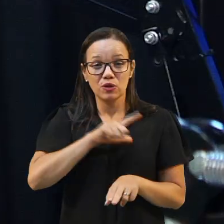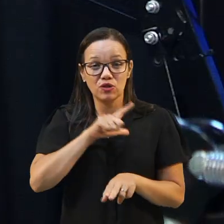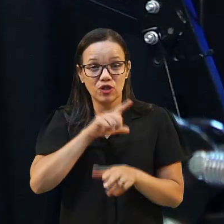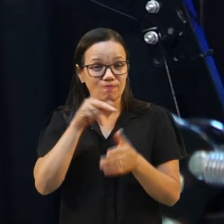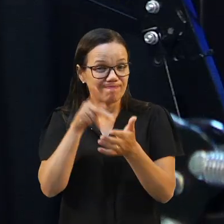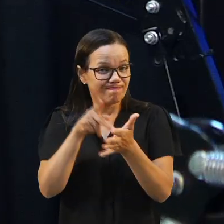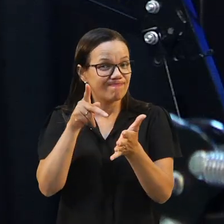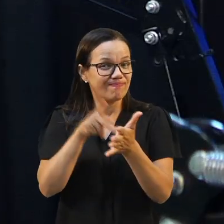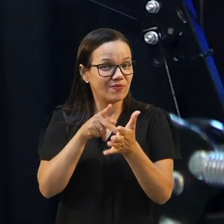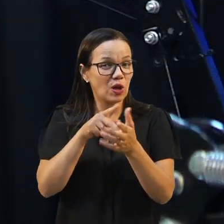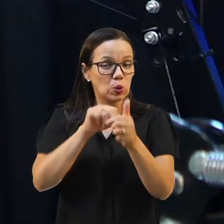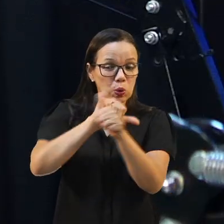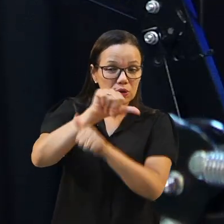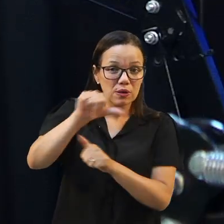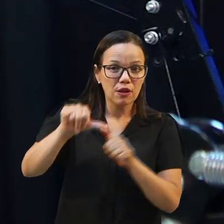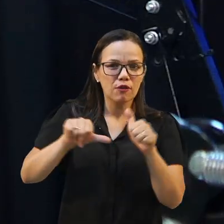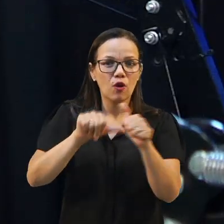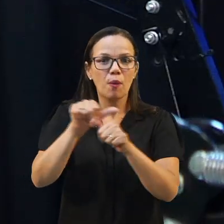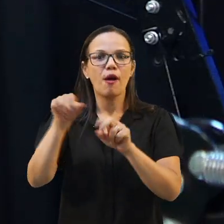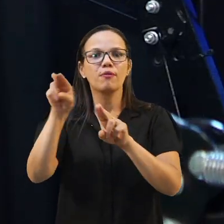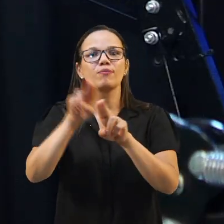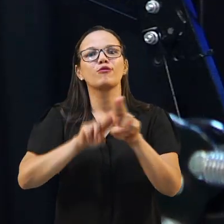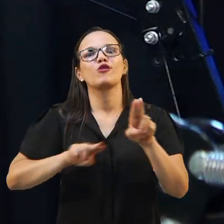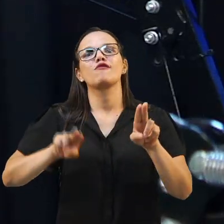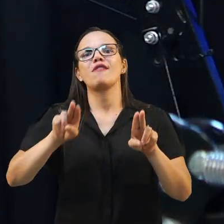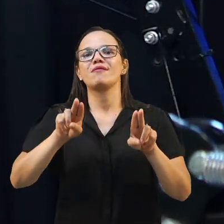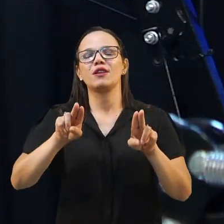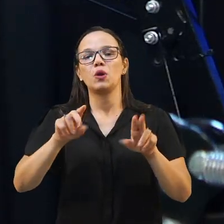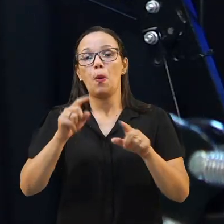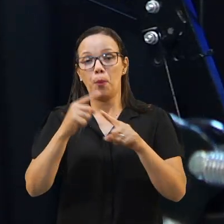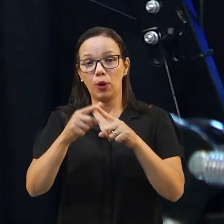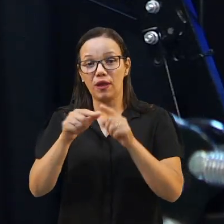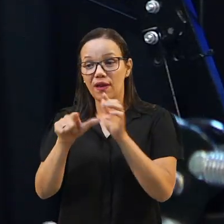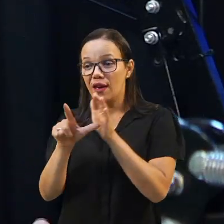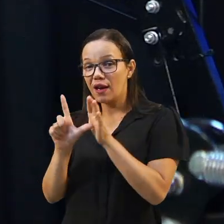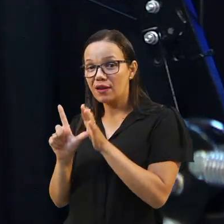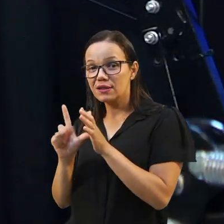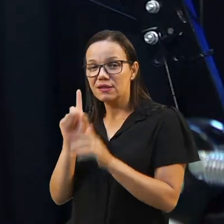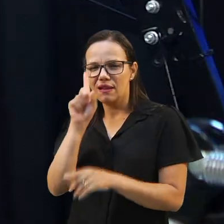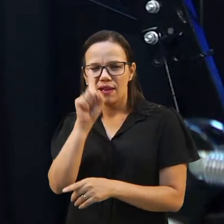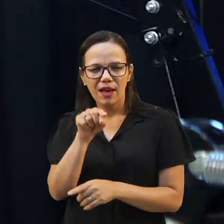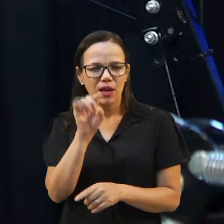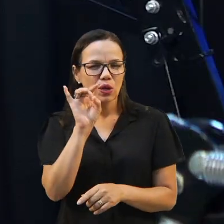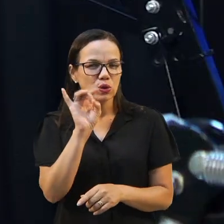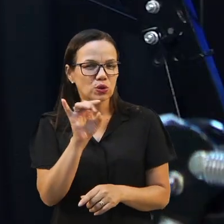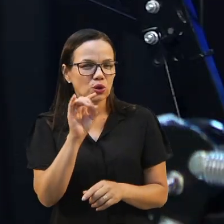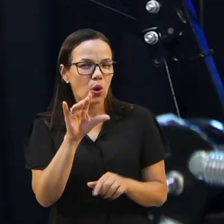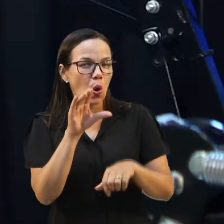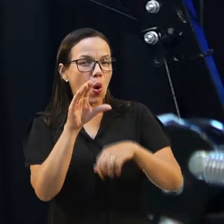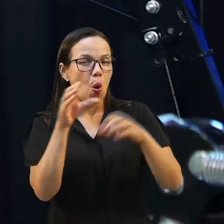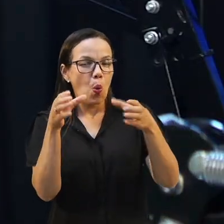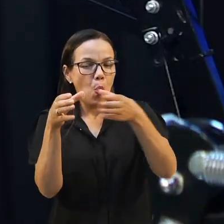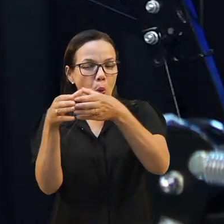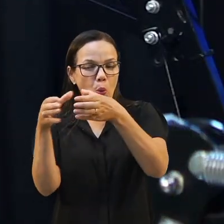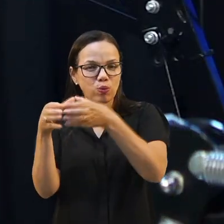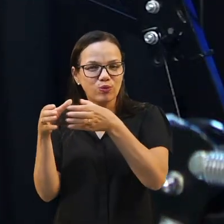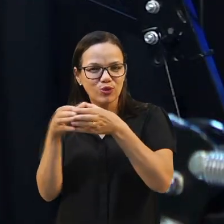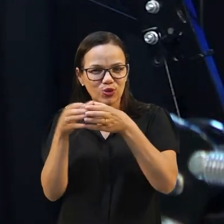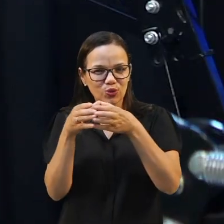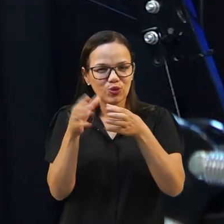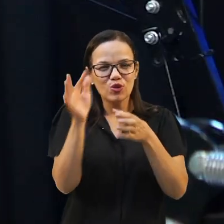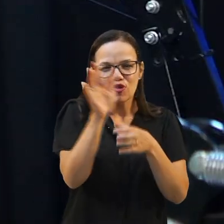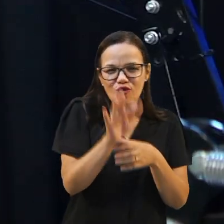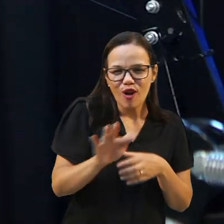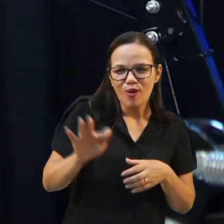fato, se transformado em universidade, porque até então era um conjunto de